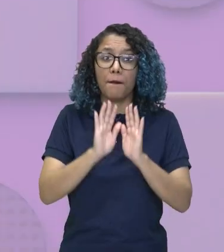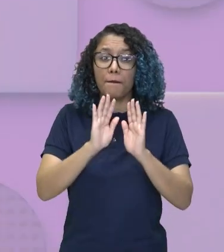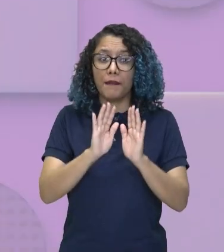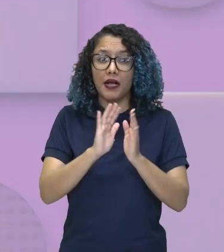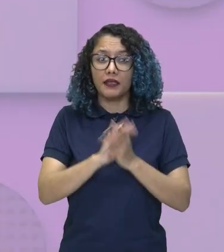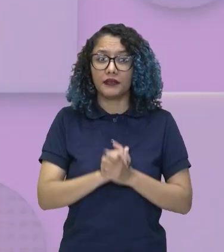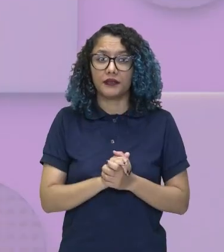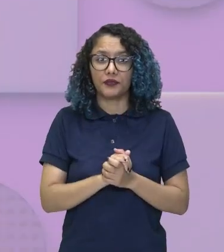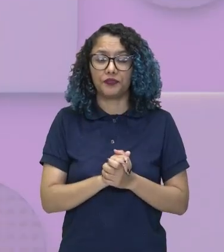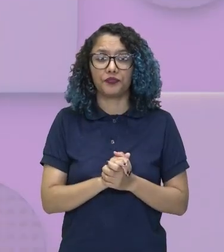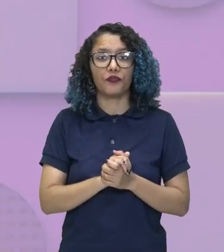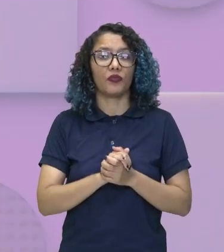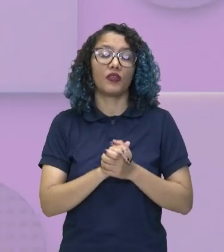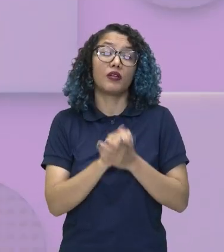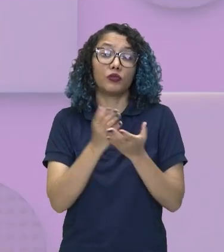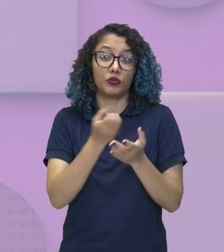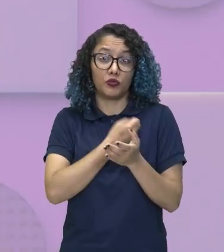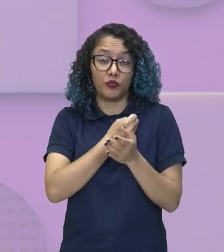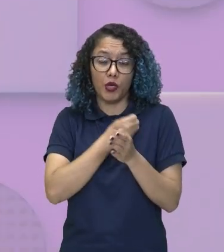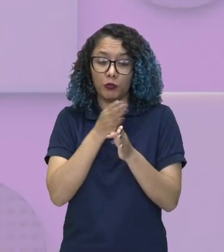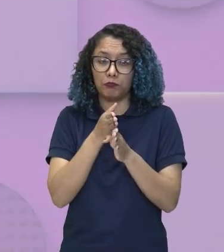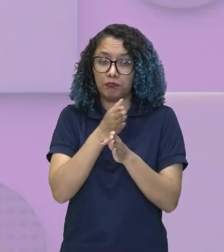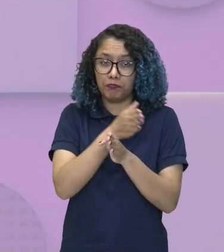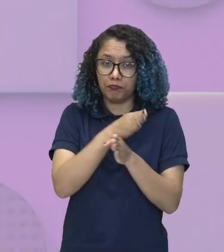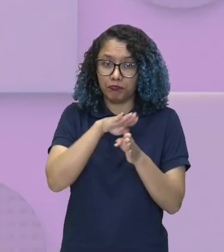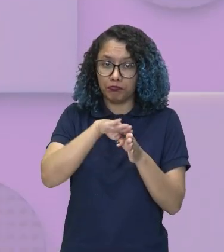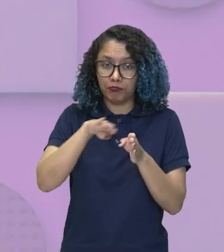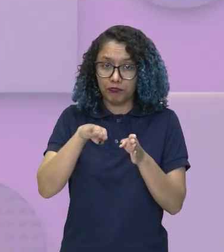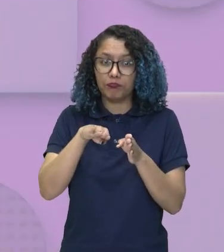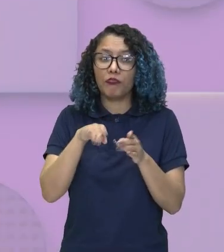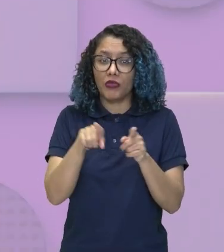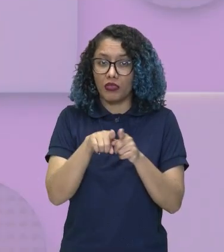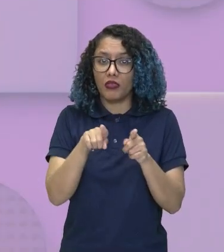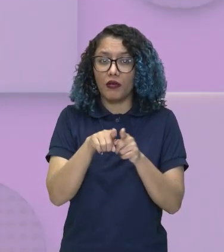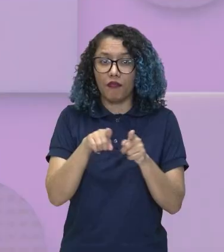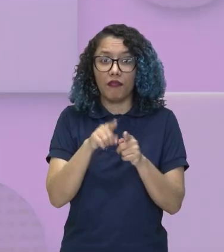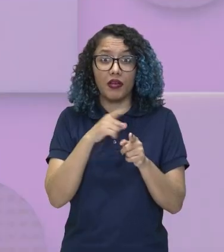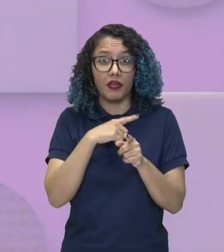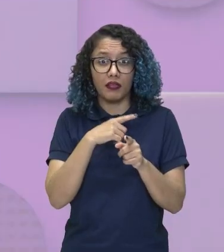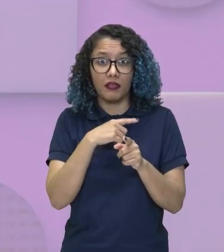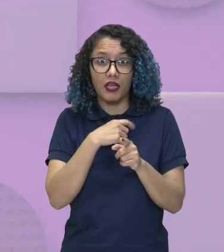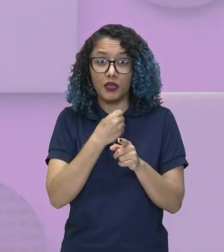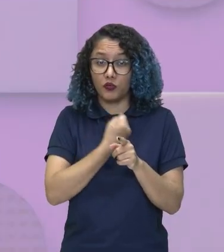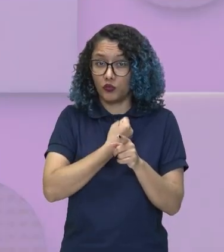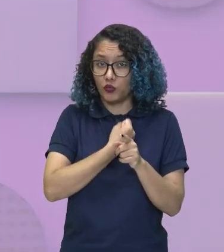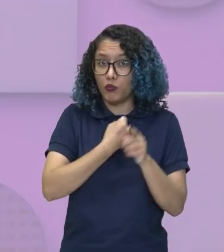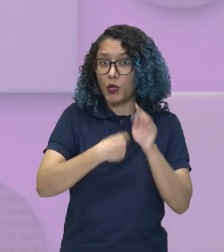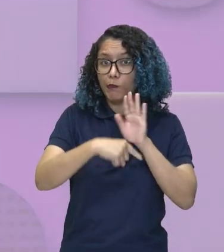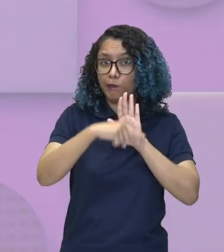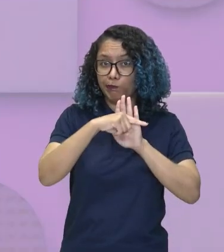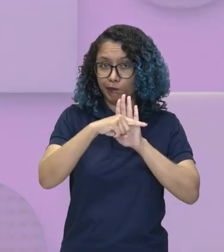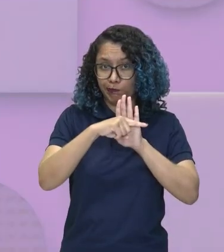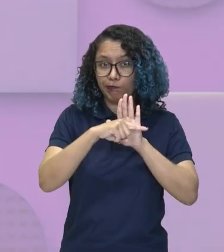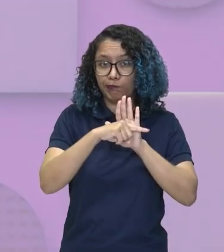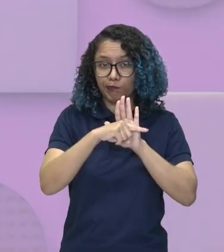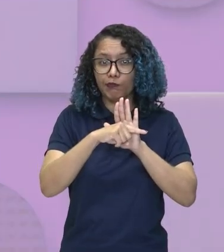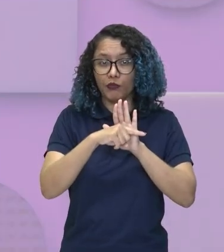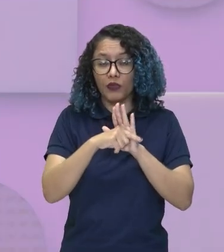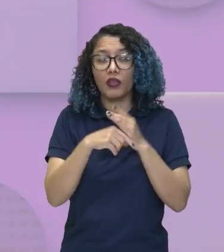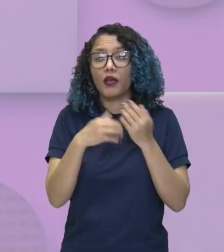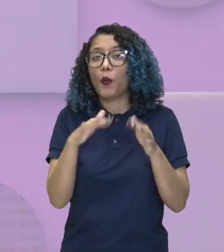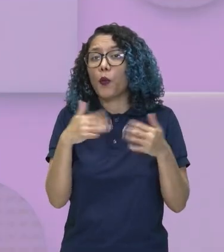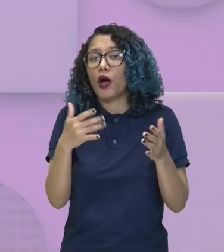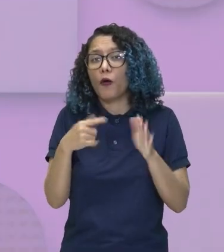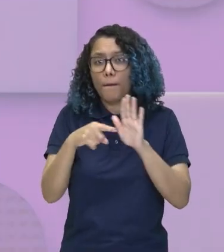números inteiros, começou a aparecer os nossos números negativos. E aí começa a entrar menos